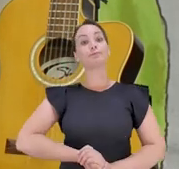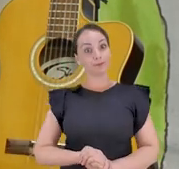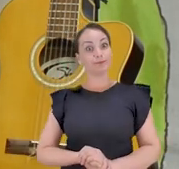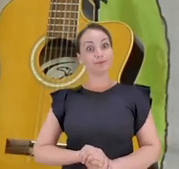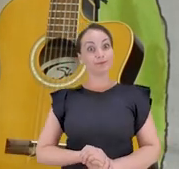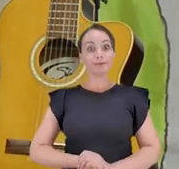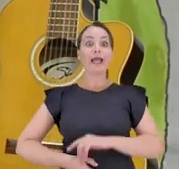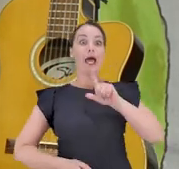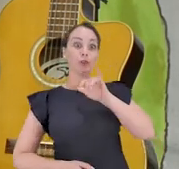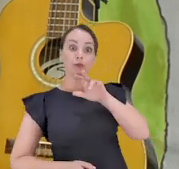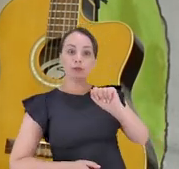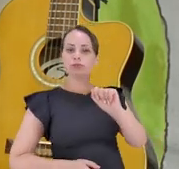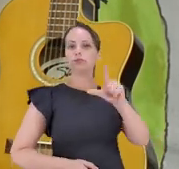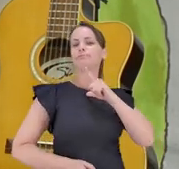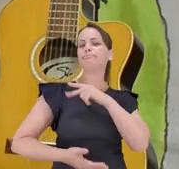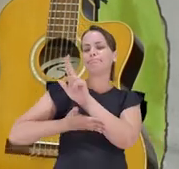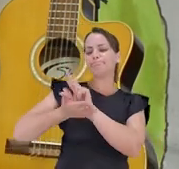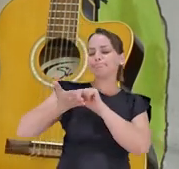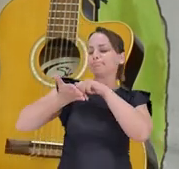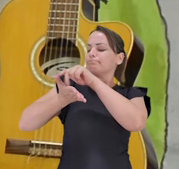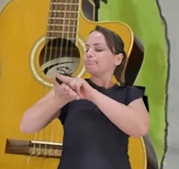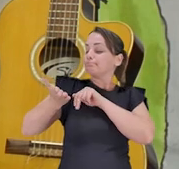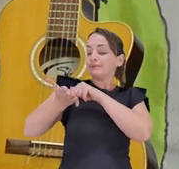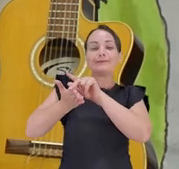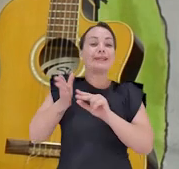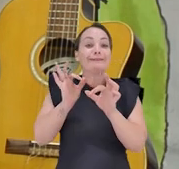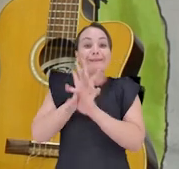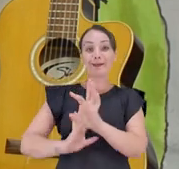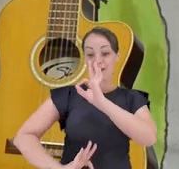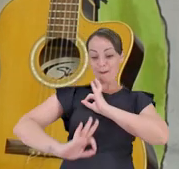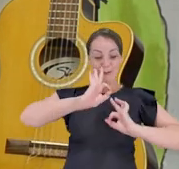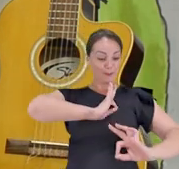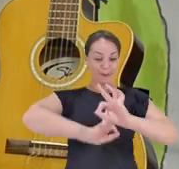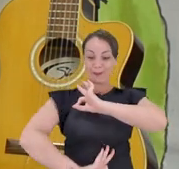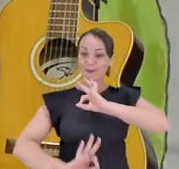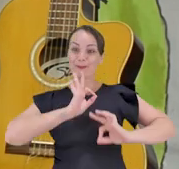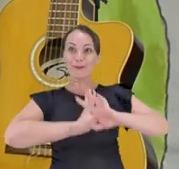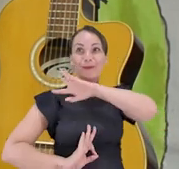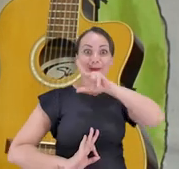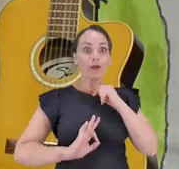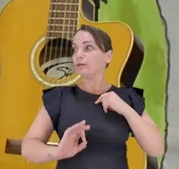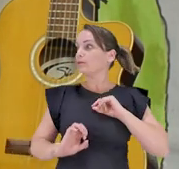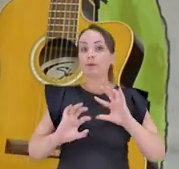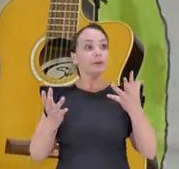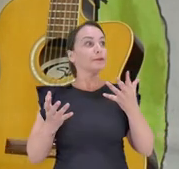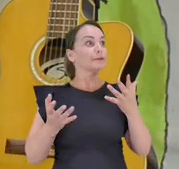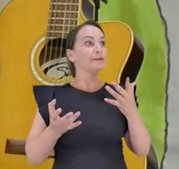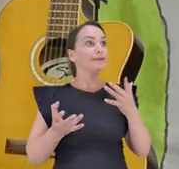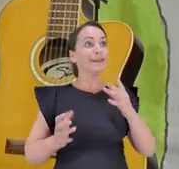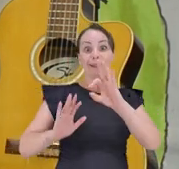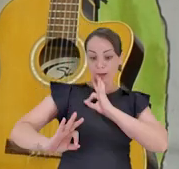a dona Lili estava ali terminando uma oncinha pintada, quando de repente,